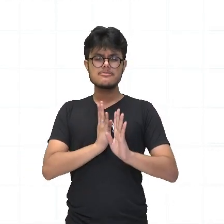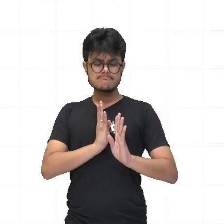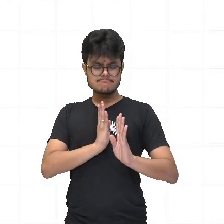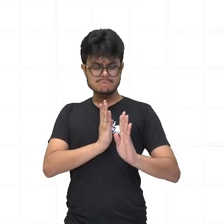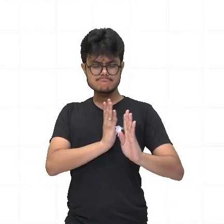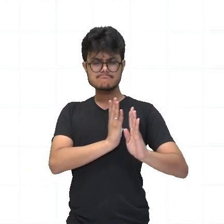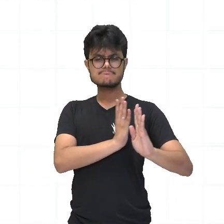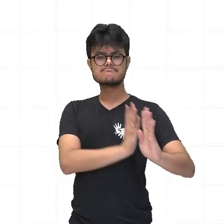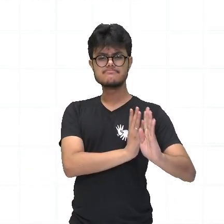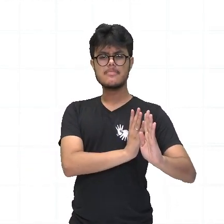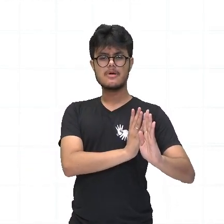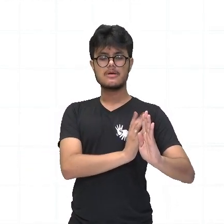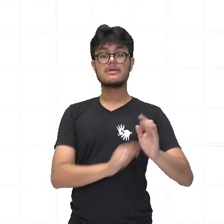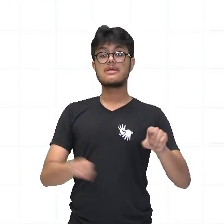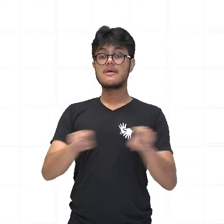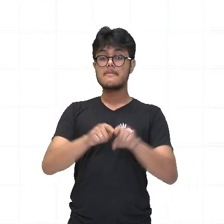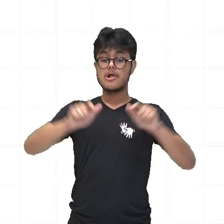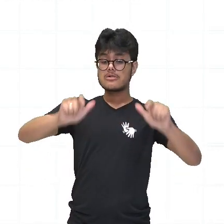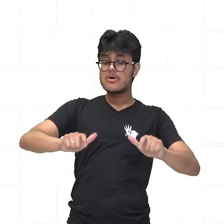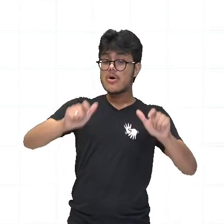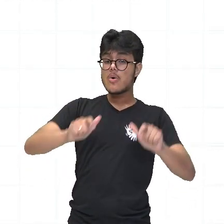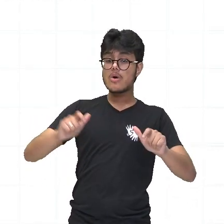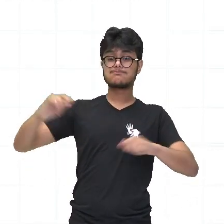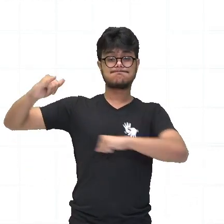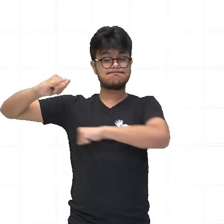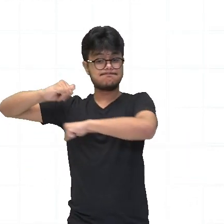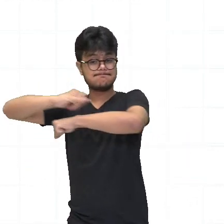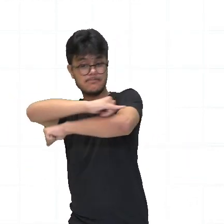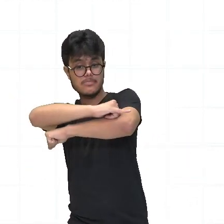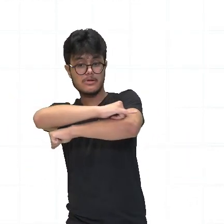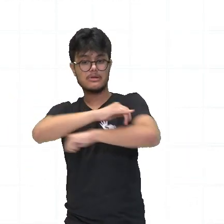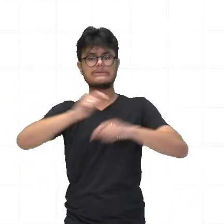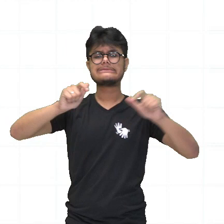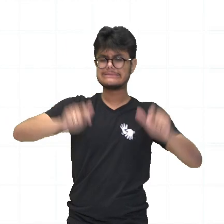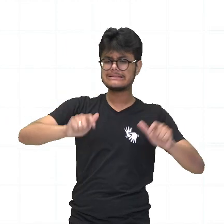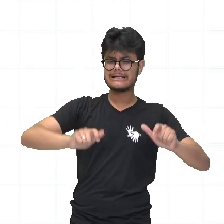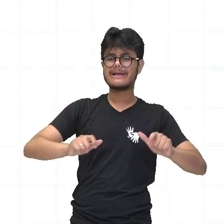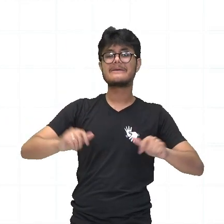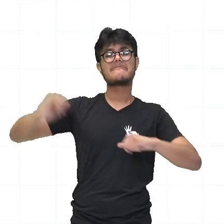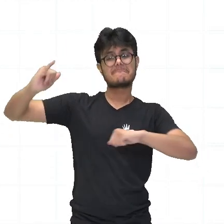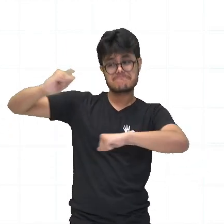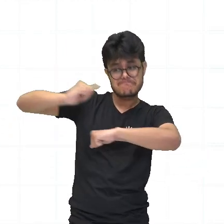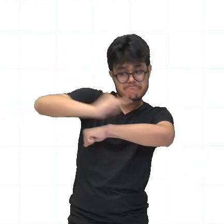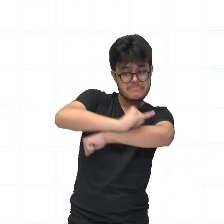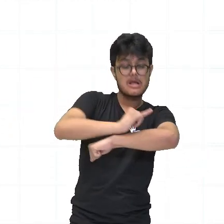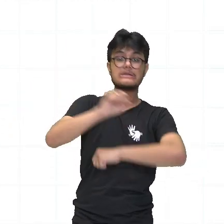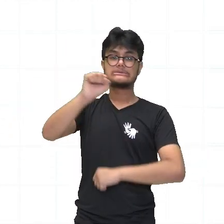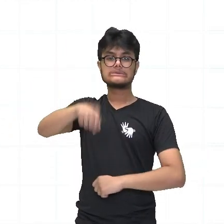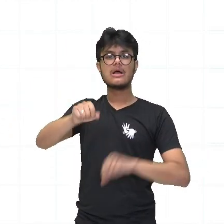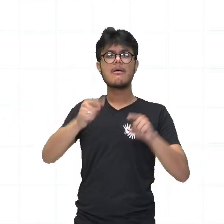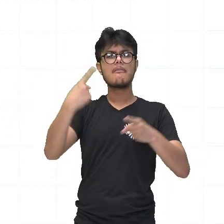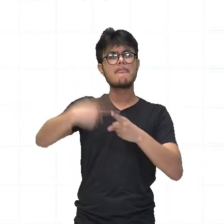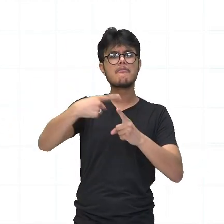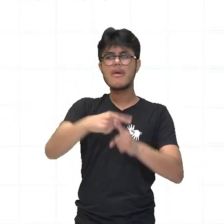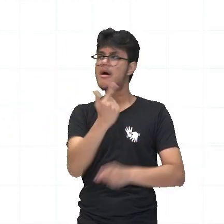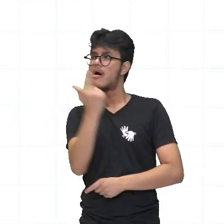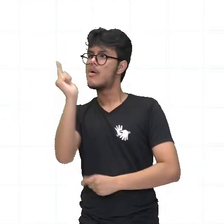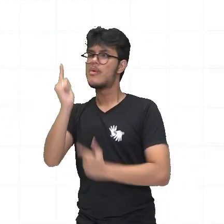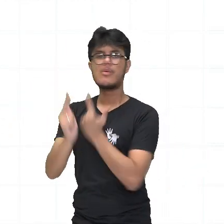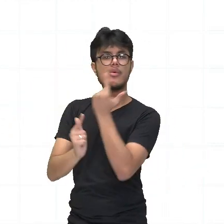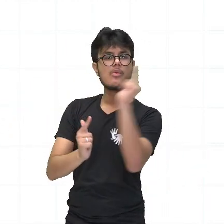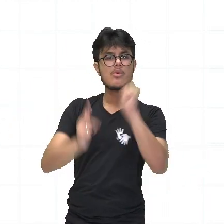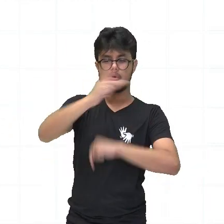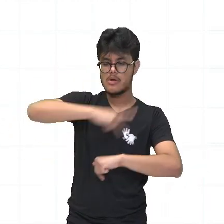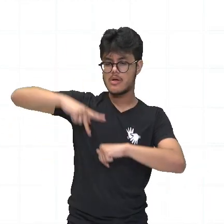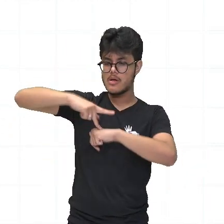os principais meios, né? Os aviões são os principais meios que as pessoas se locomovem. E que também